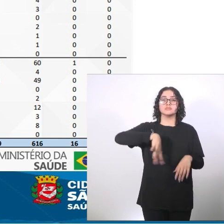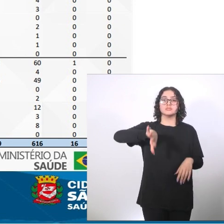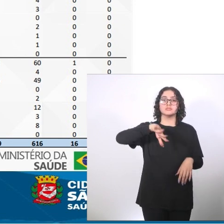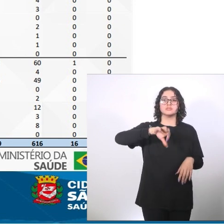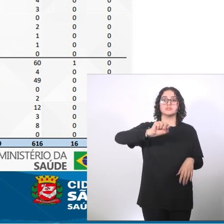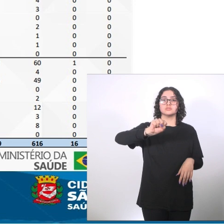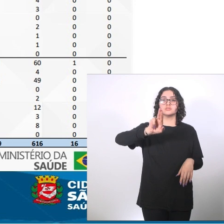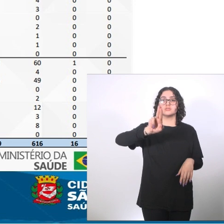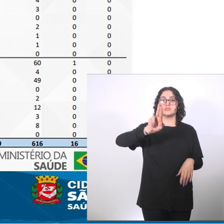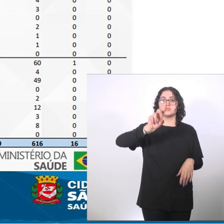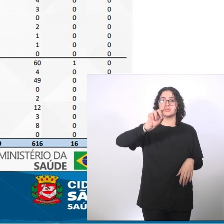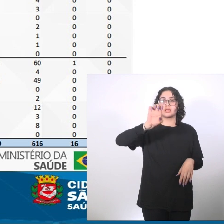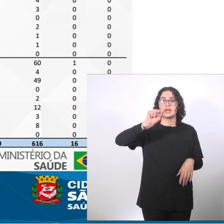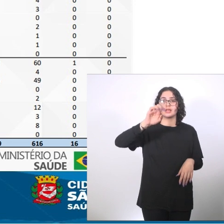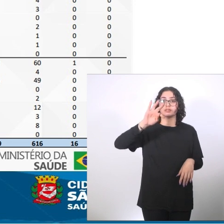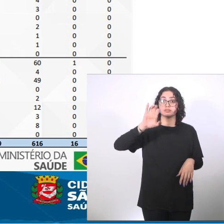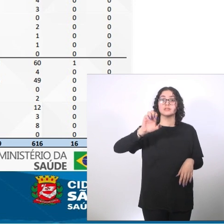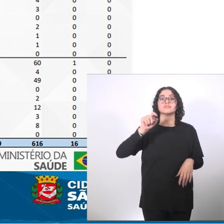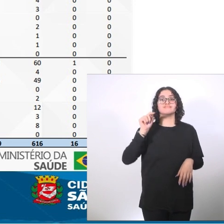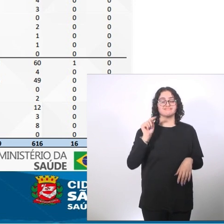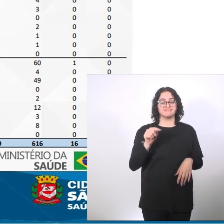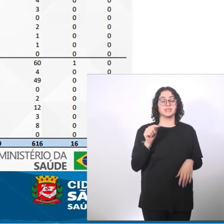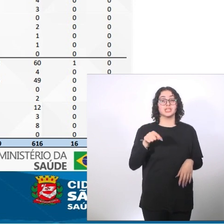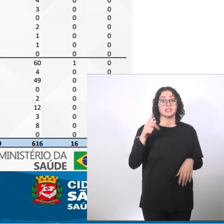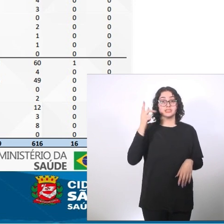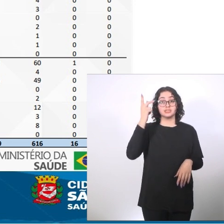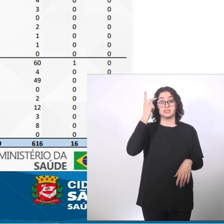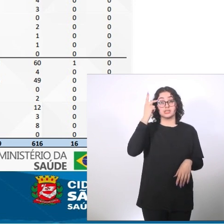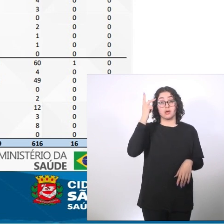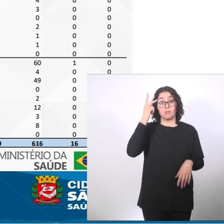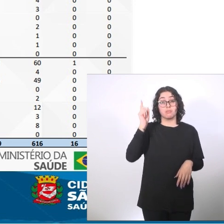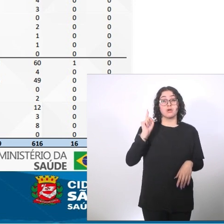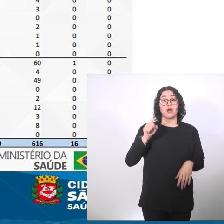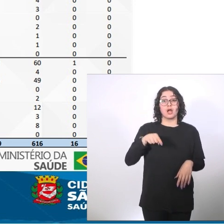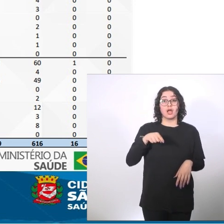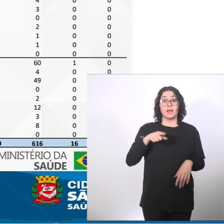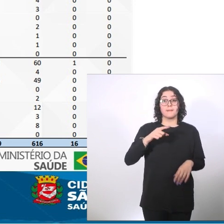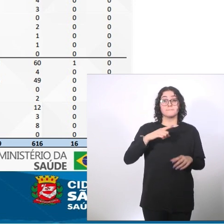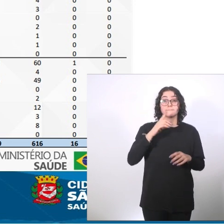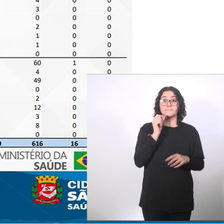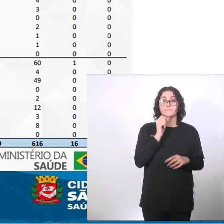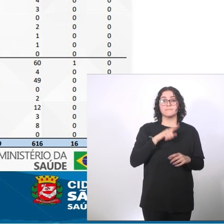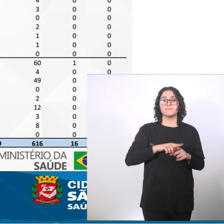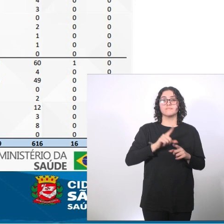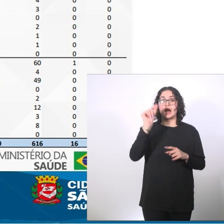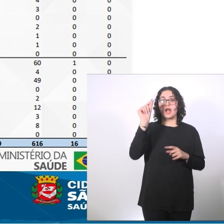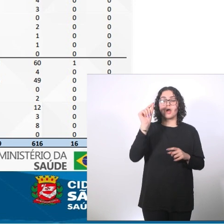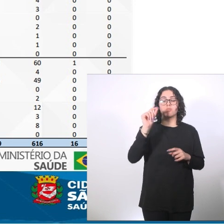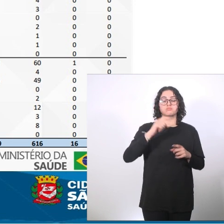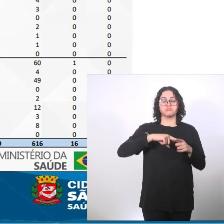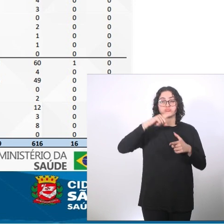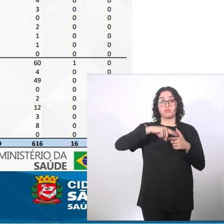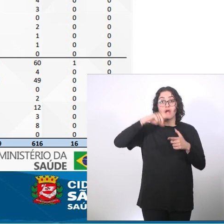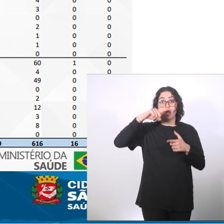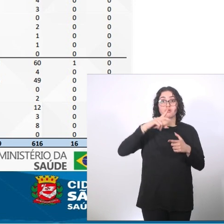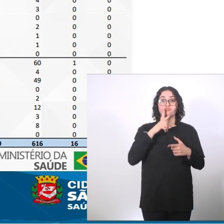estado de São Paulo sendo aí o de maior percentual, 75%